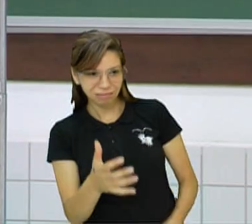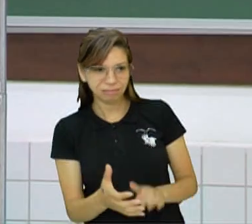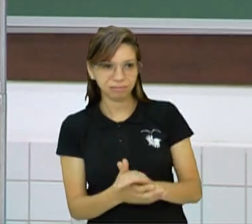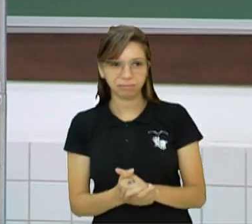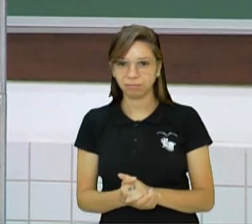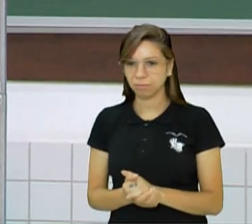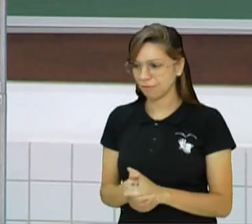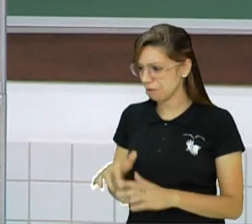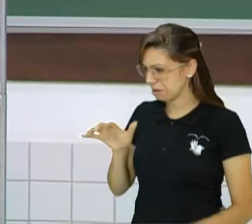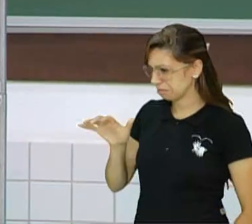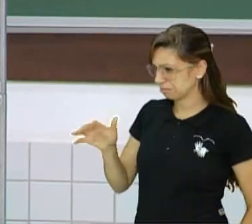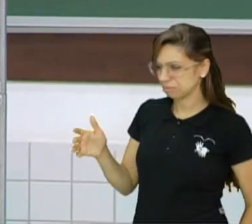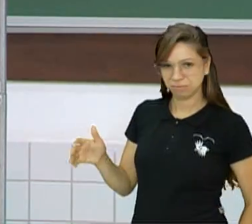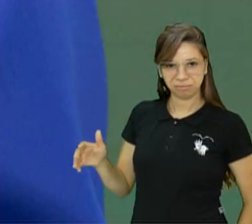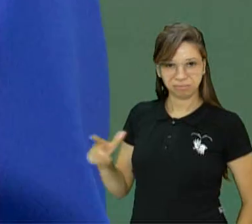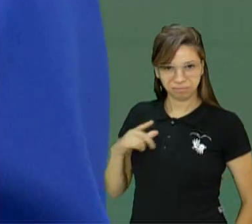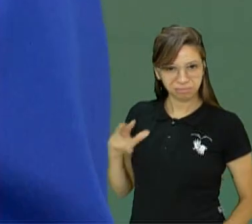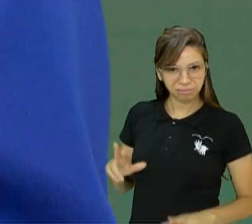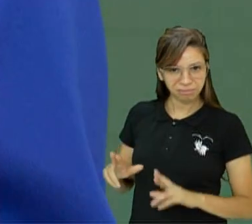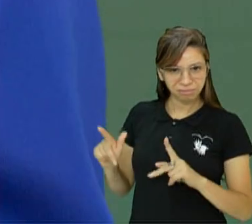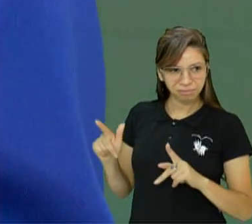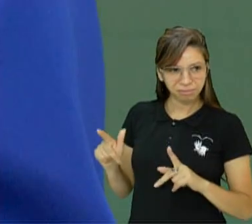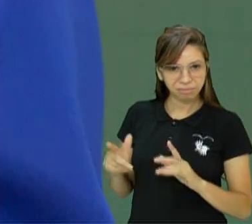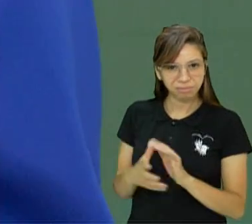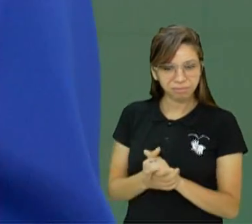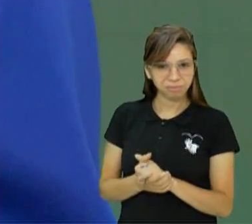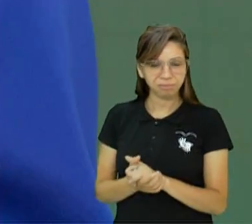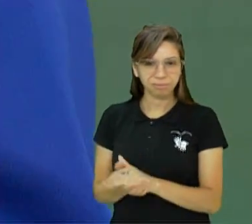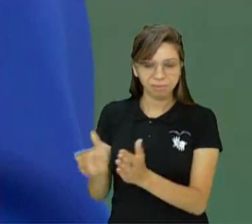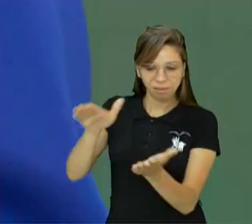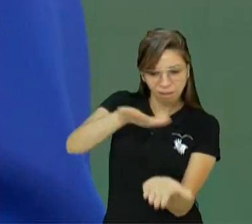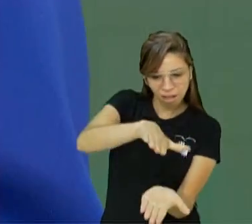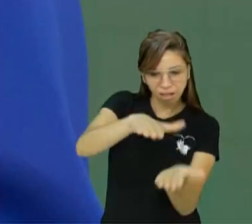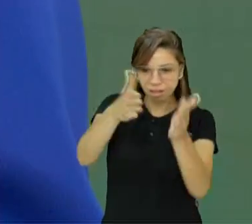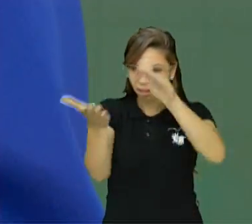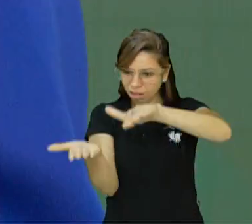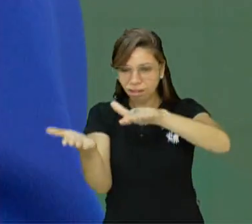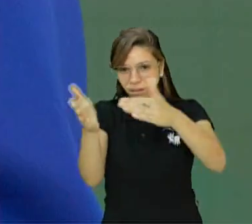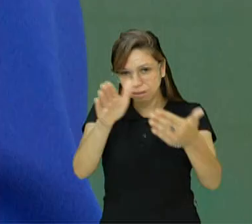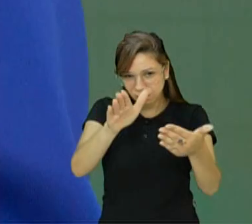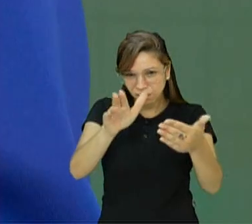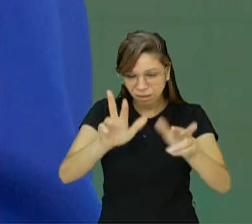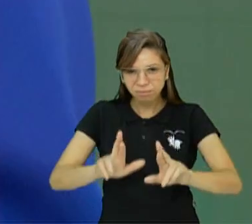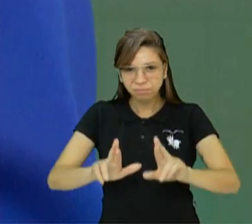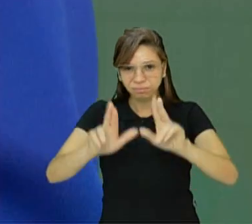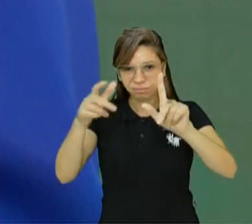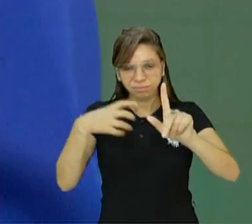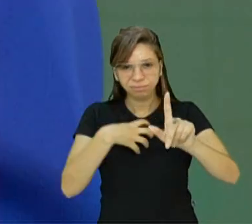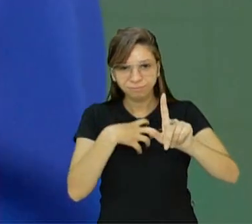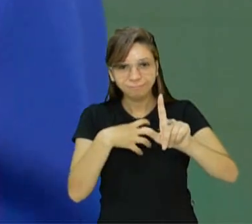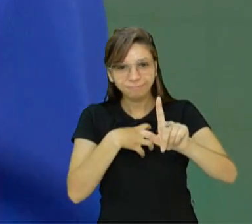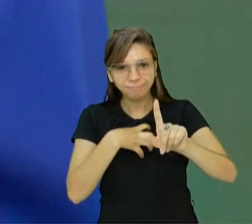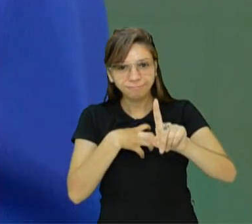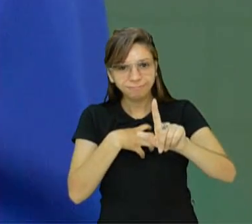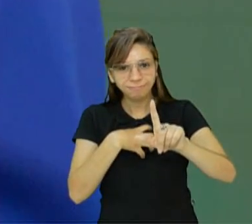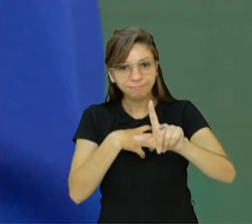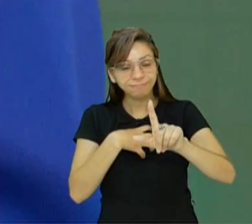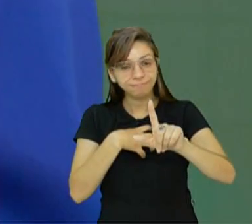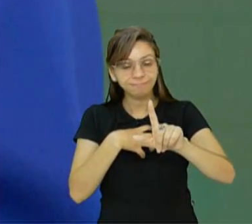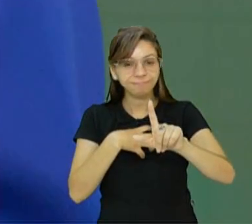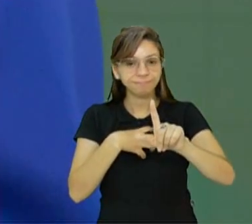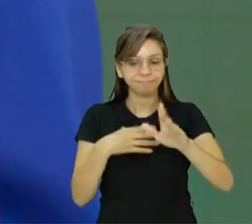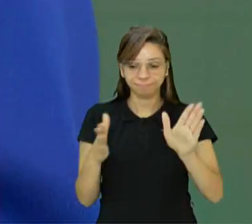assim. Tem diferença? Você colocar ele deitado, ele em pé, ele mudou a forma dele, o formato dele,